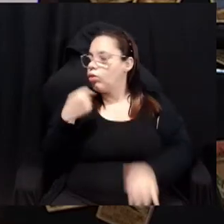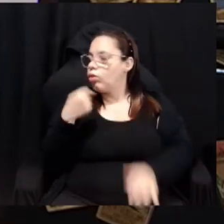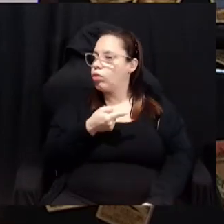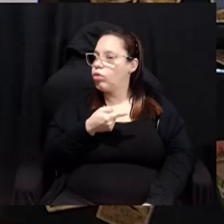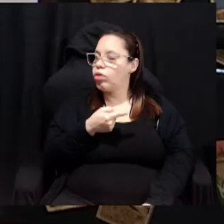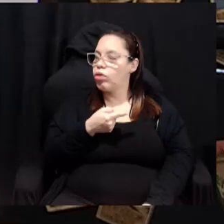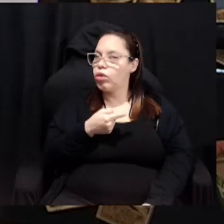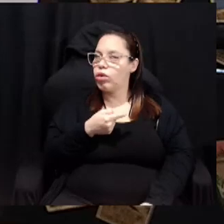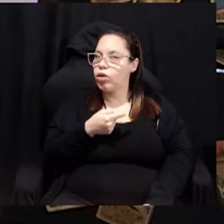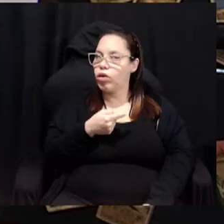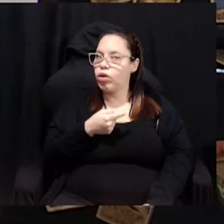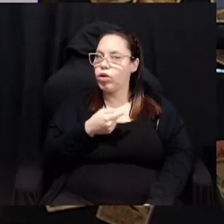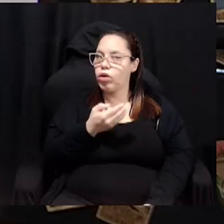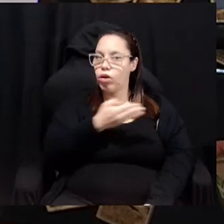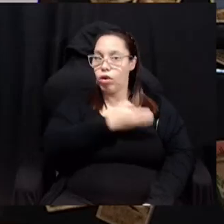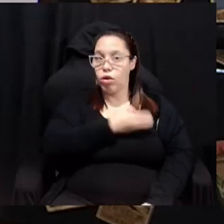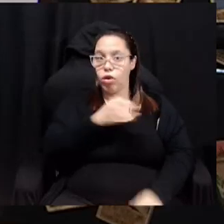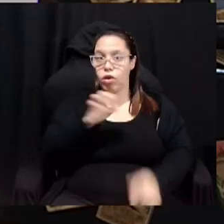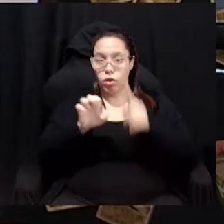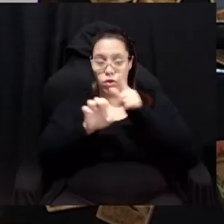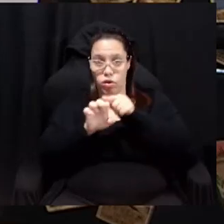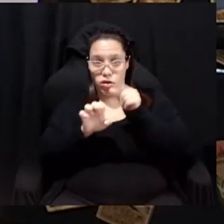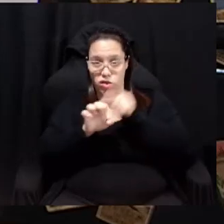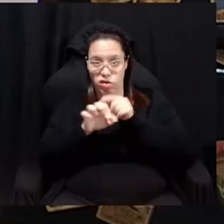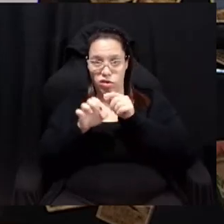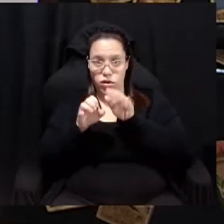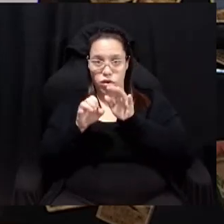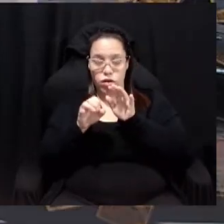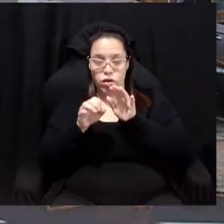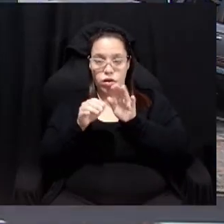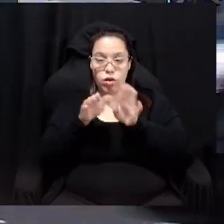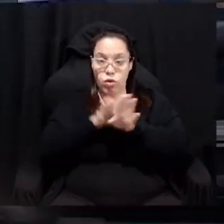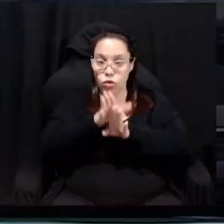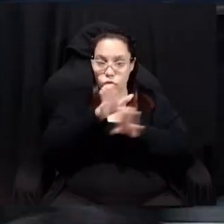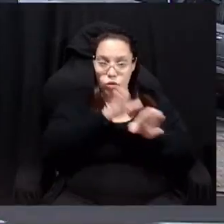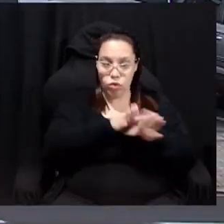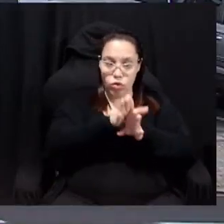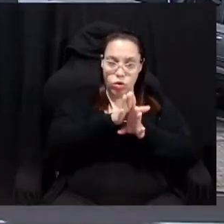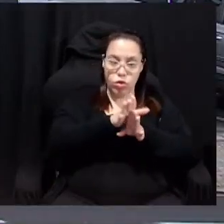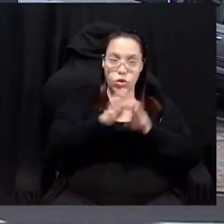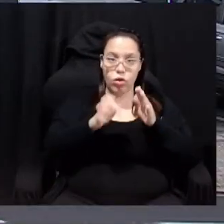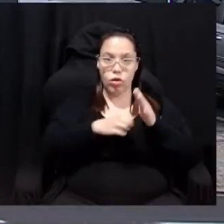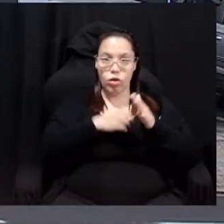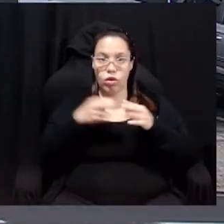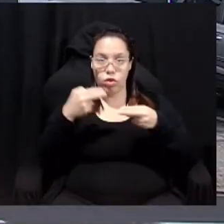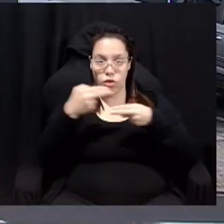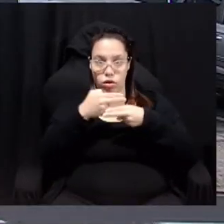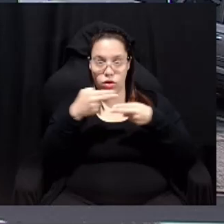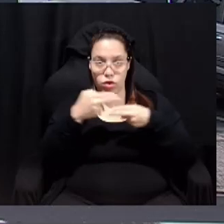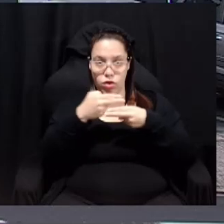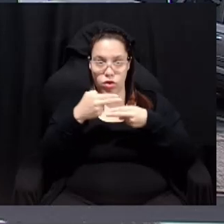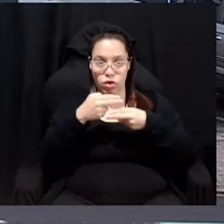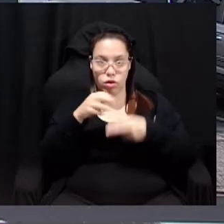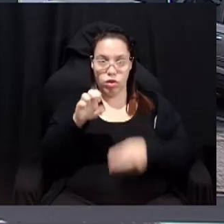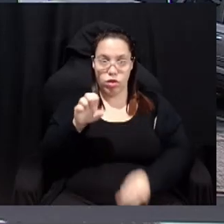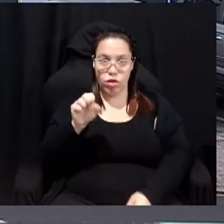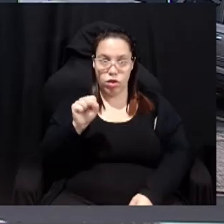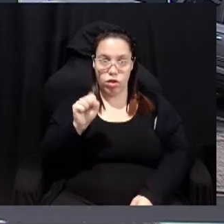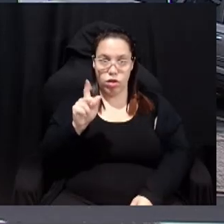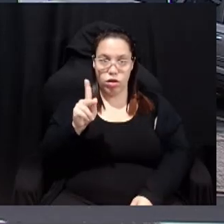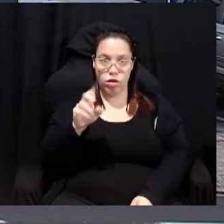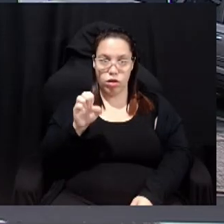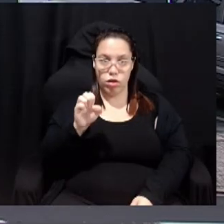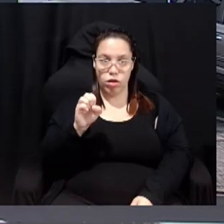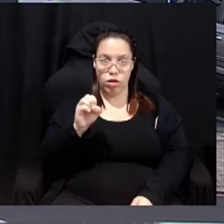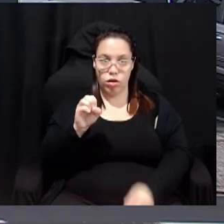de amigos empreendedores que nos indicam, grandes empresas como o Sebrae nos indicou o Expo Empreendedor, foi da indicação